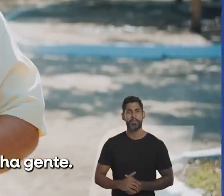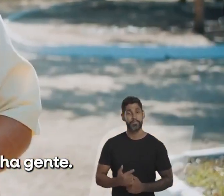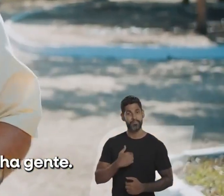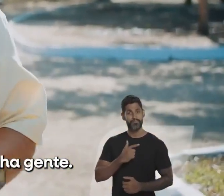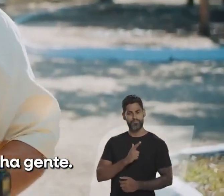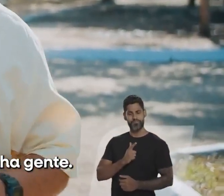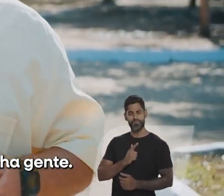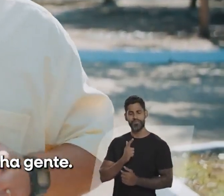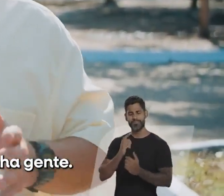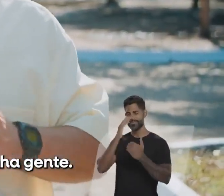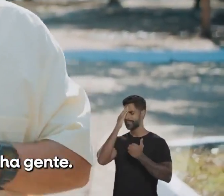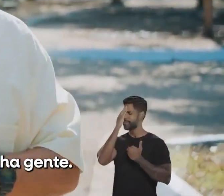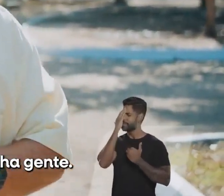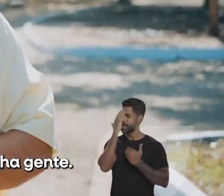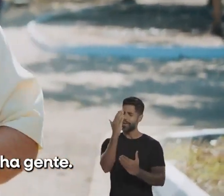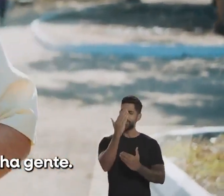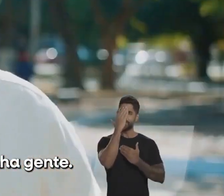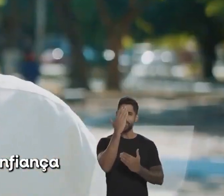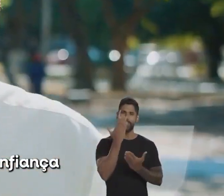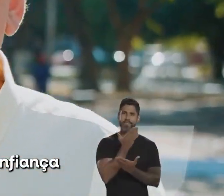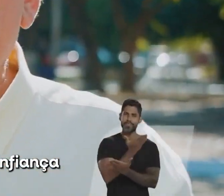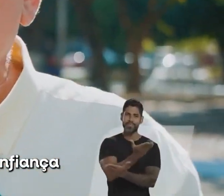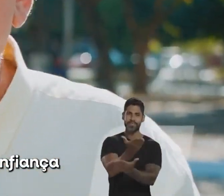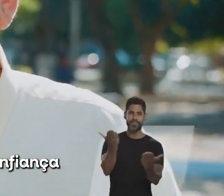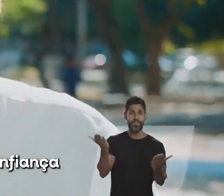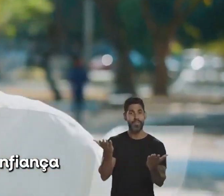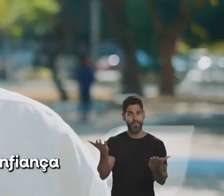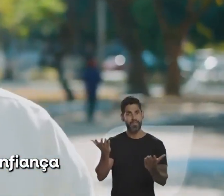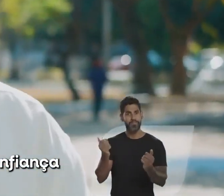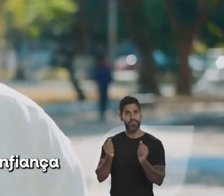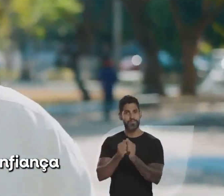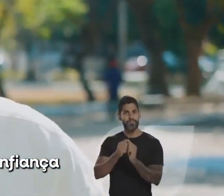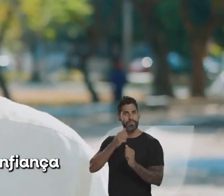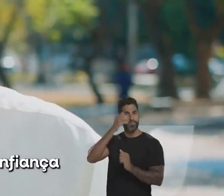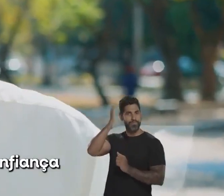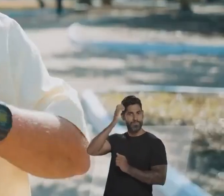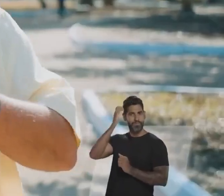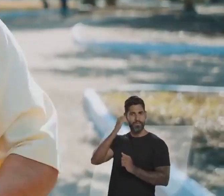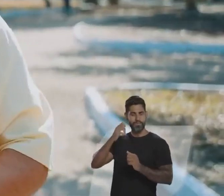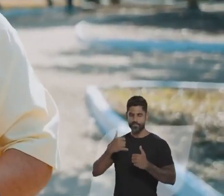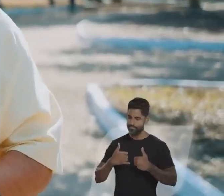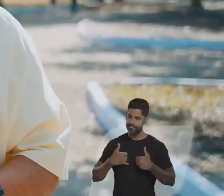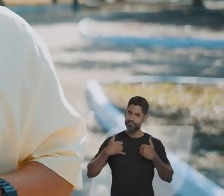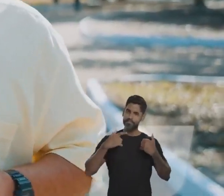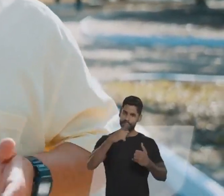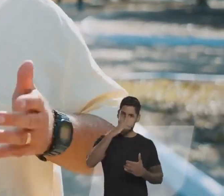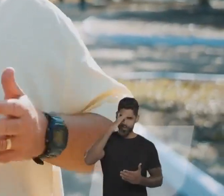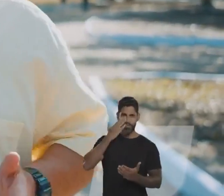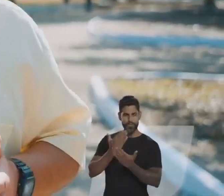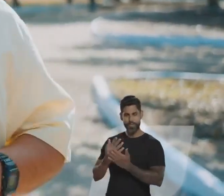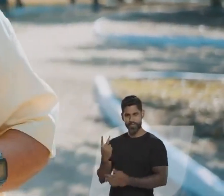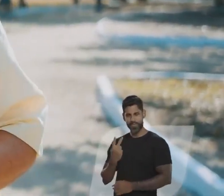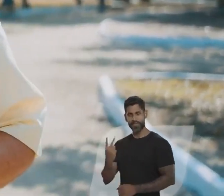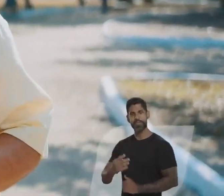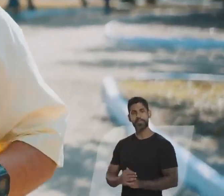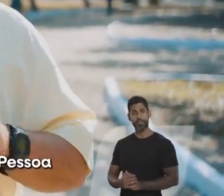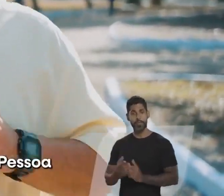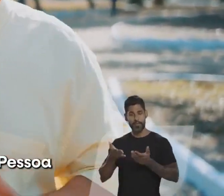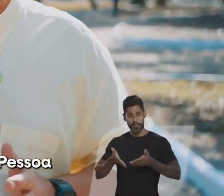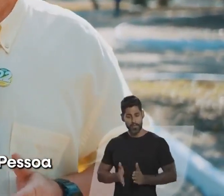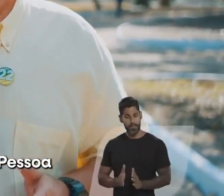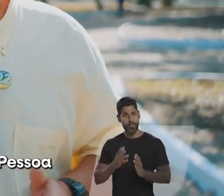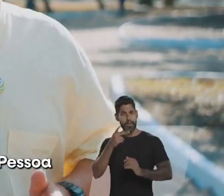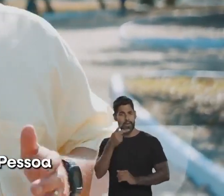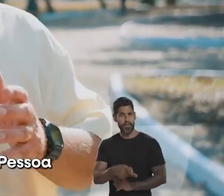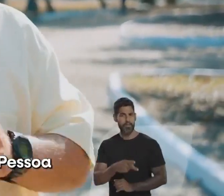Eu tenho muito a agradecer à minha gente. Eu e Sérgio vamos honrar sua confiança com mais trabalho. Nascemos aqui,